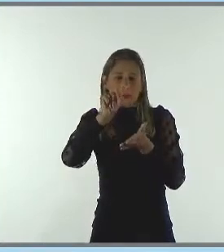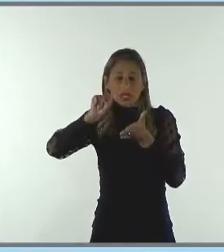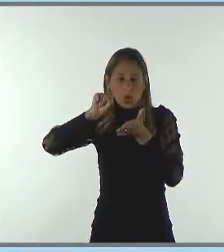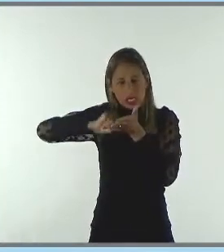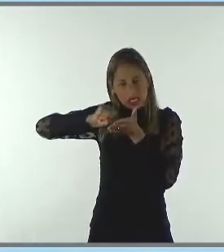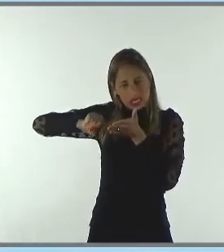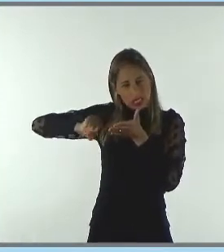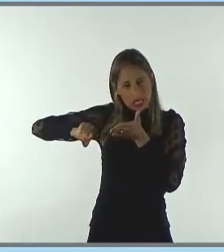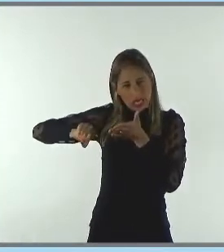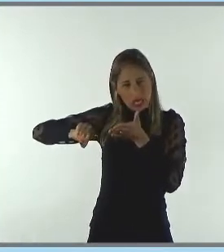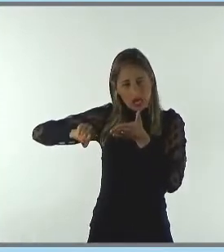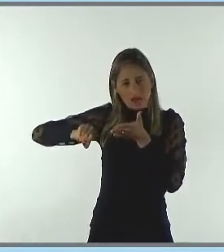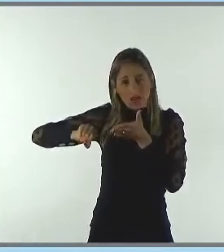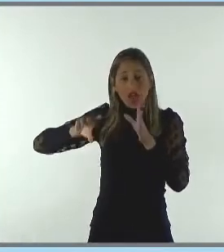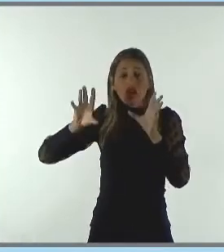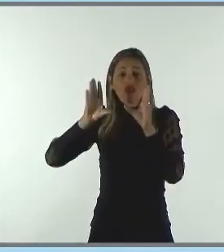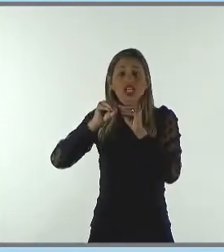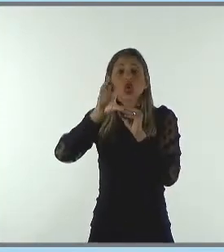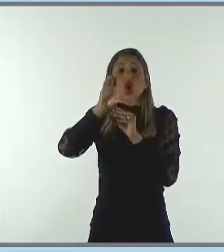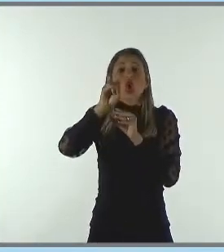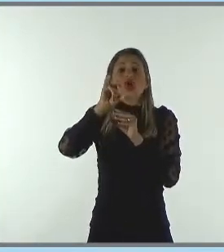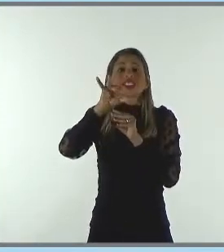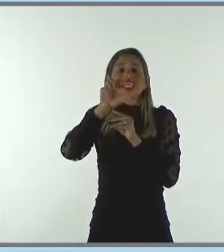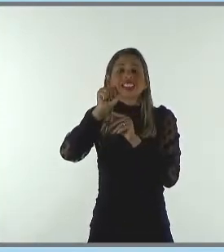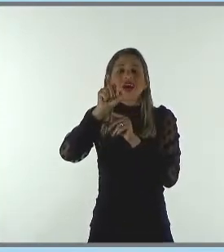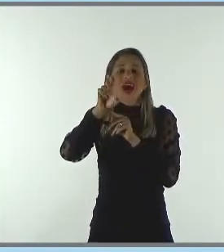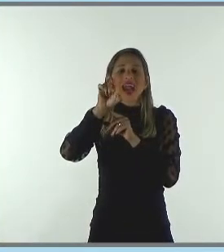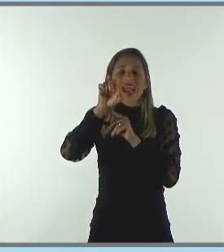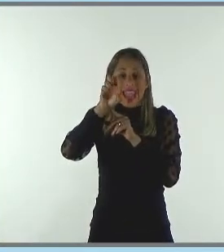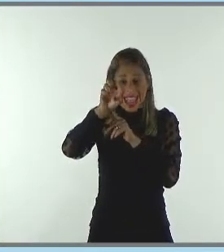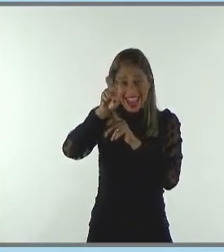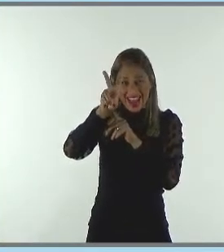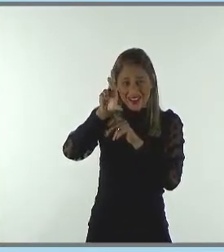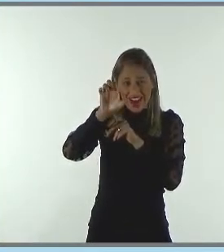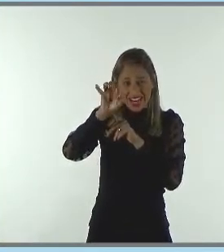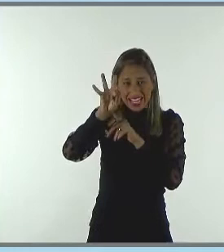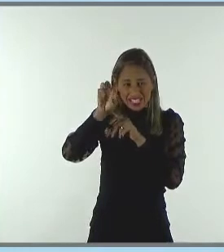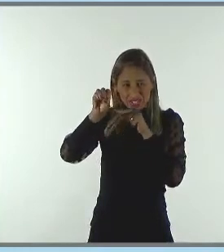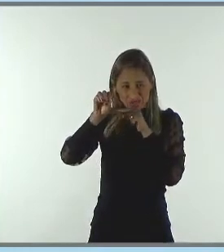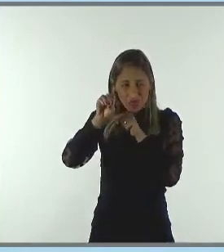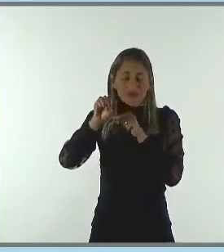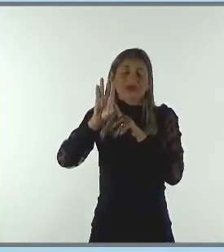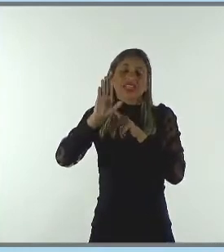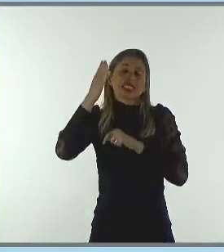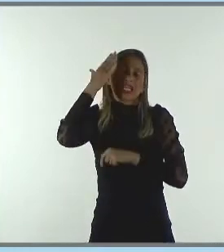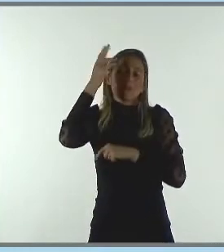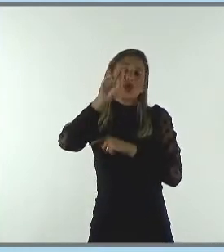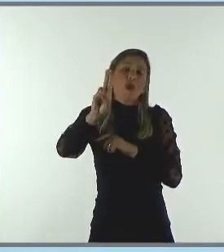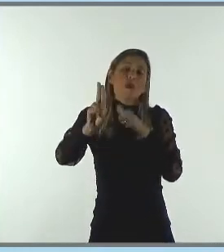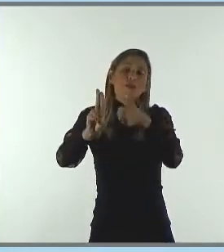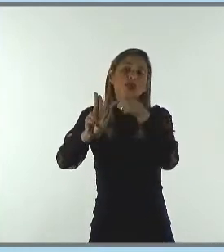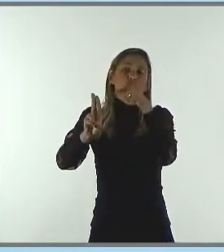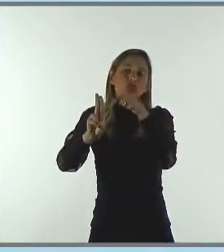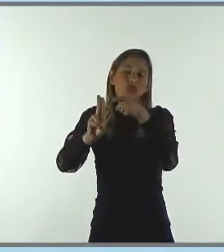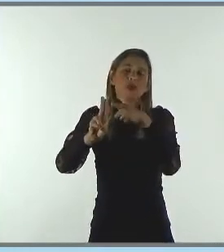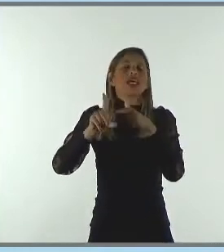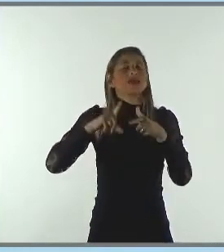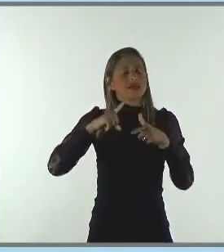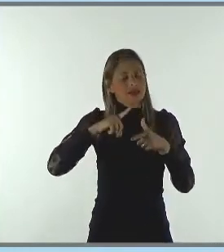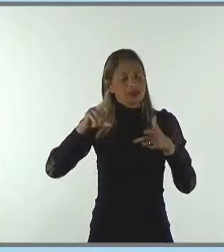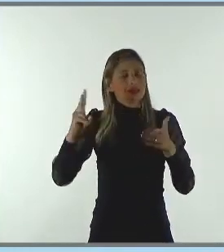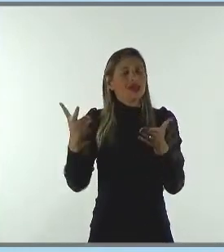autoras, fecho com Conceição Evaristo. Né? Nome hoje que a gente sabe bem, tem uma